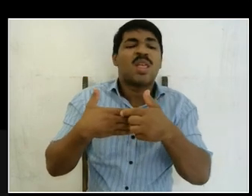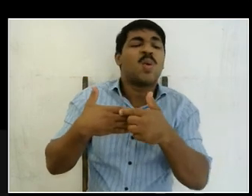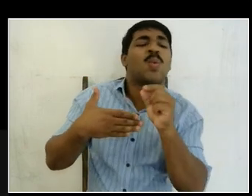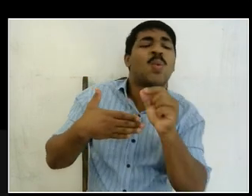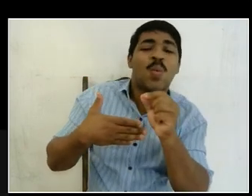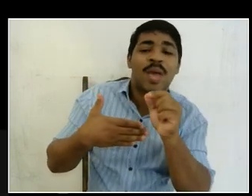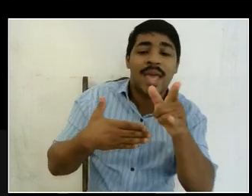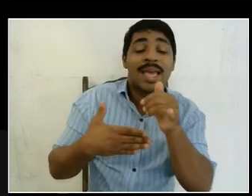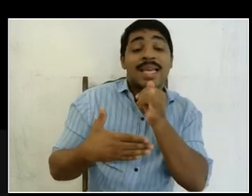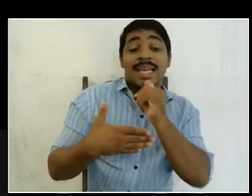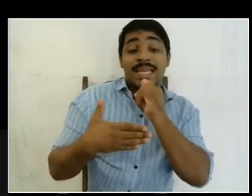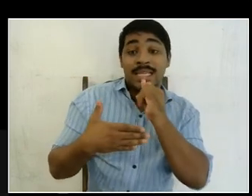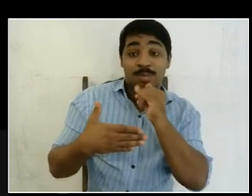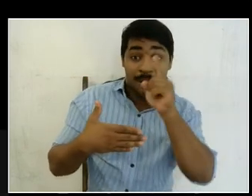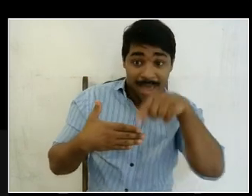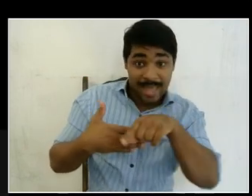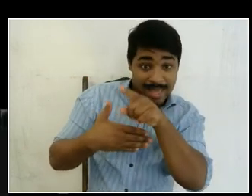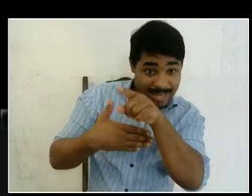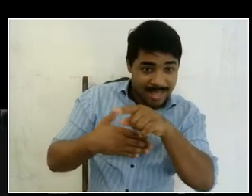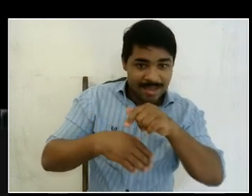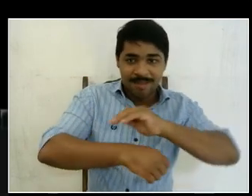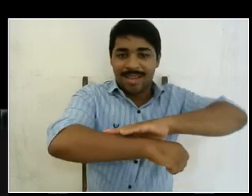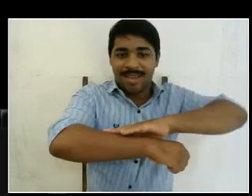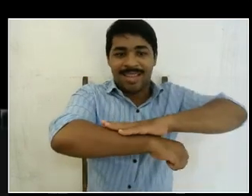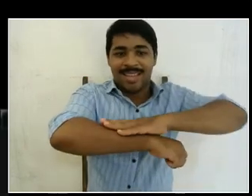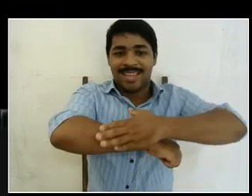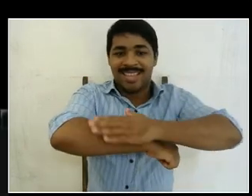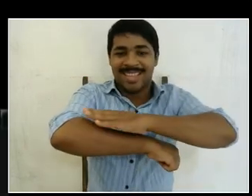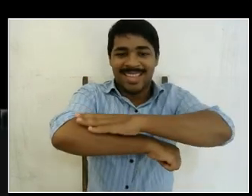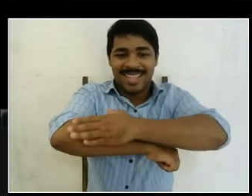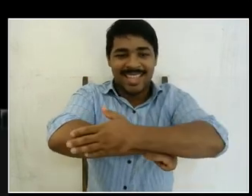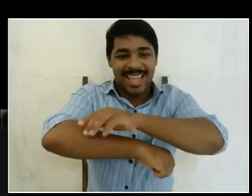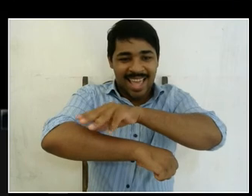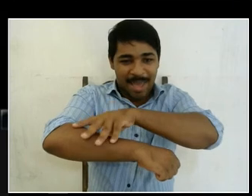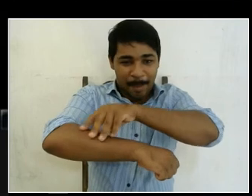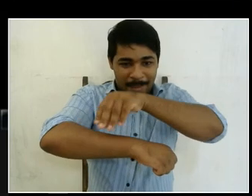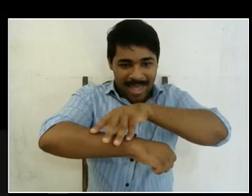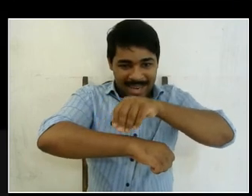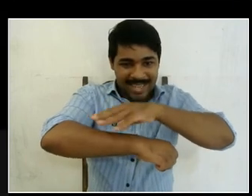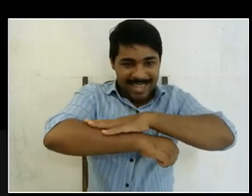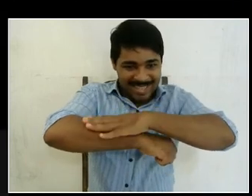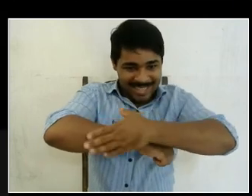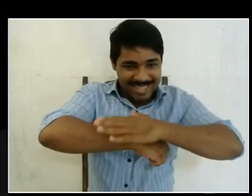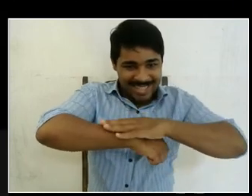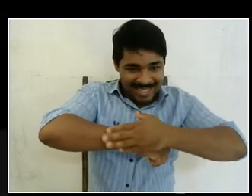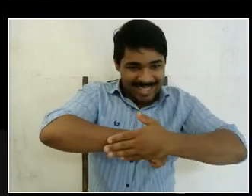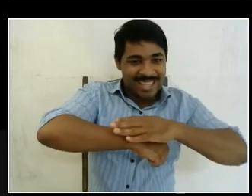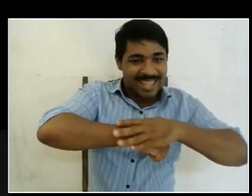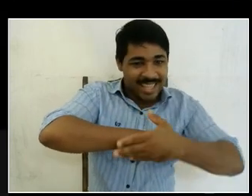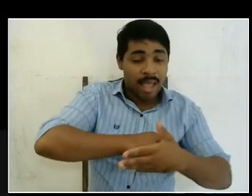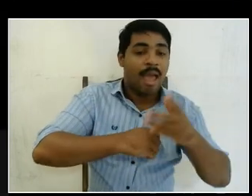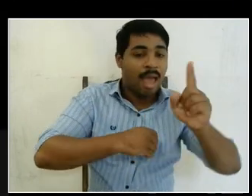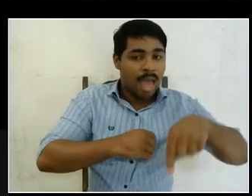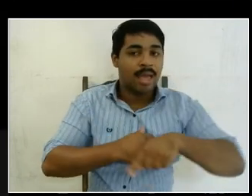nossa pele, por exemplo, e ele é um tecido glandular, ou seja, ele é um tecido que forma as